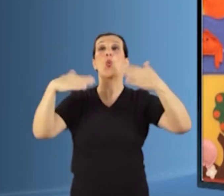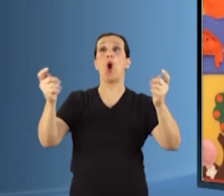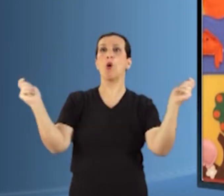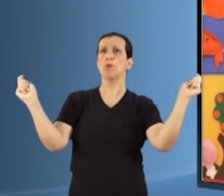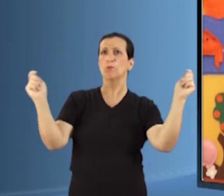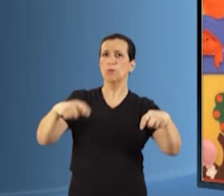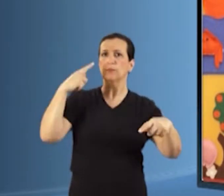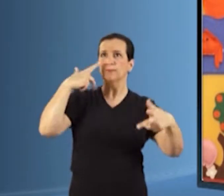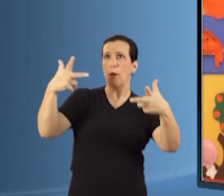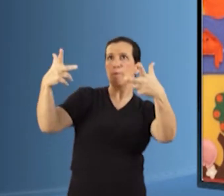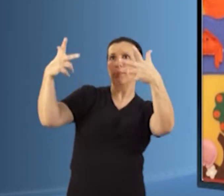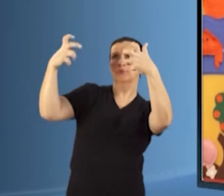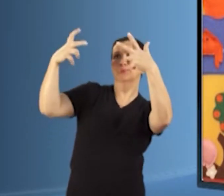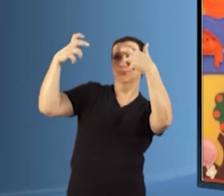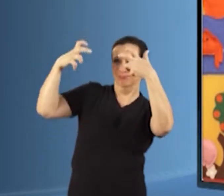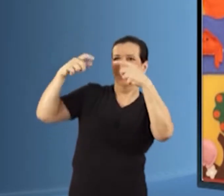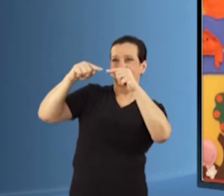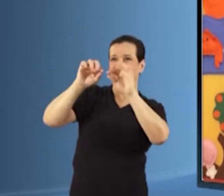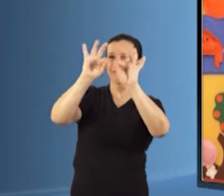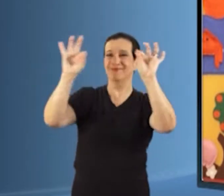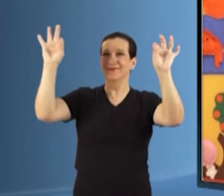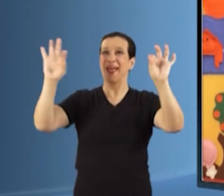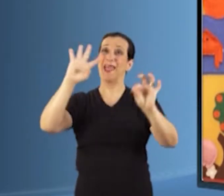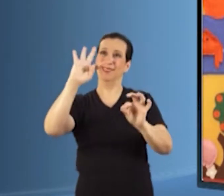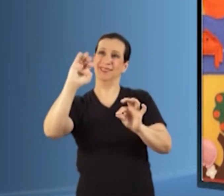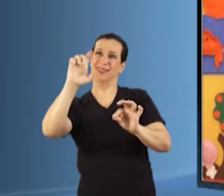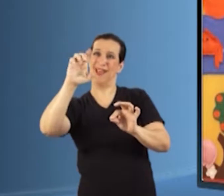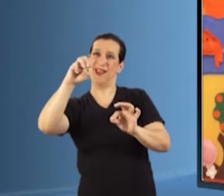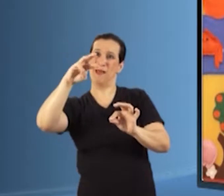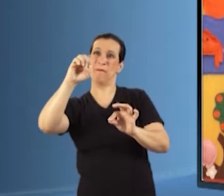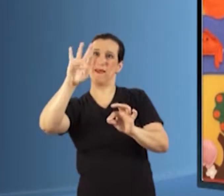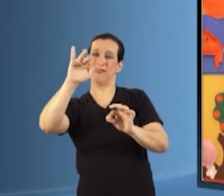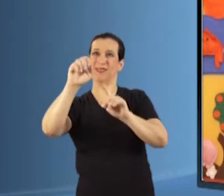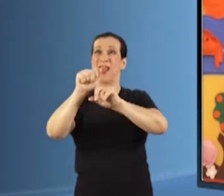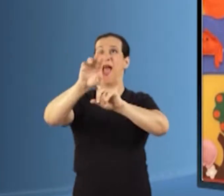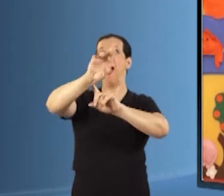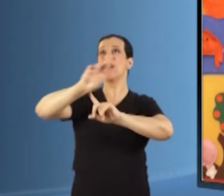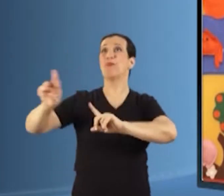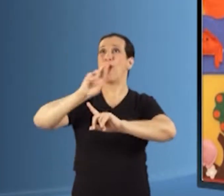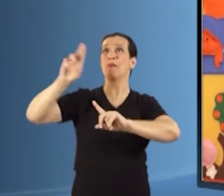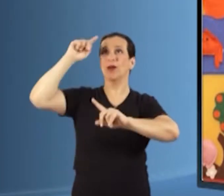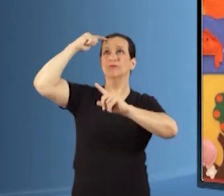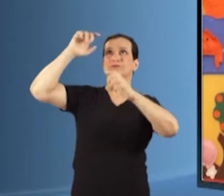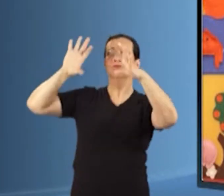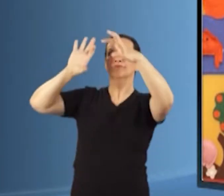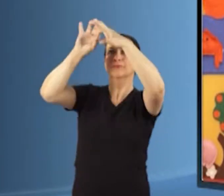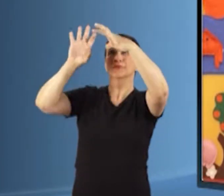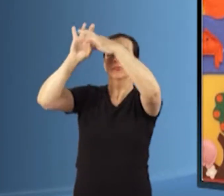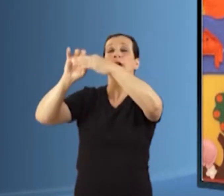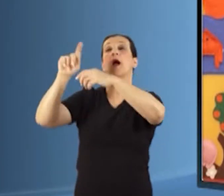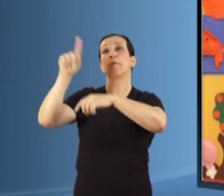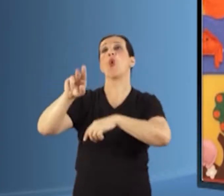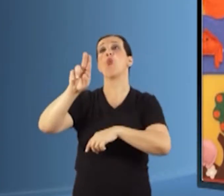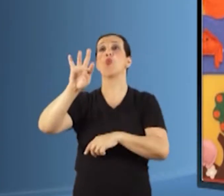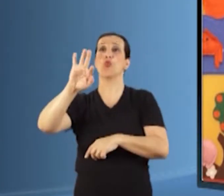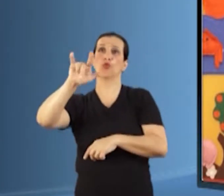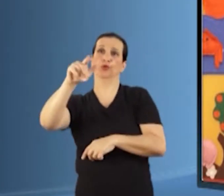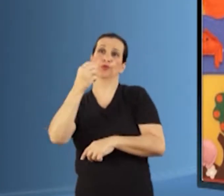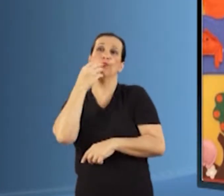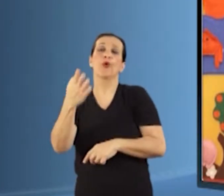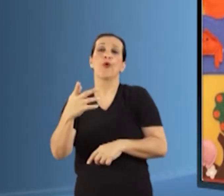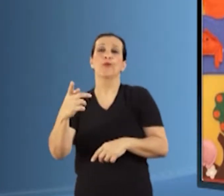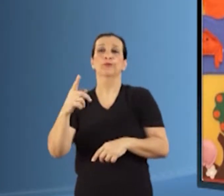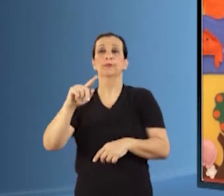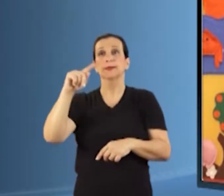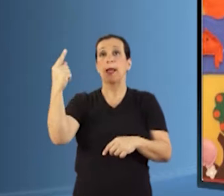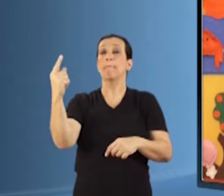do potencial evocado, que é captado por meio da telemetria de respostas neurais, pode